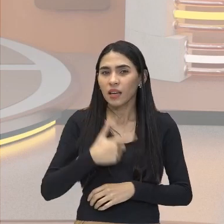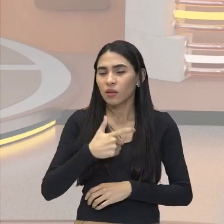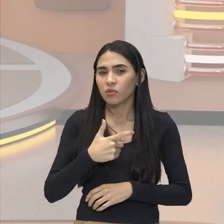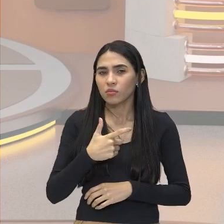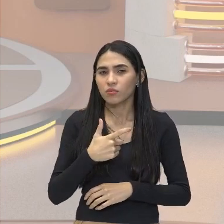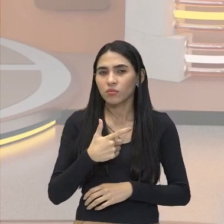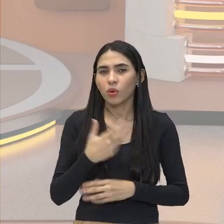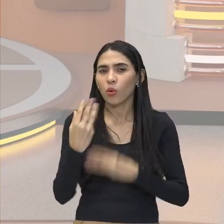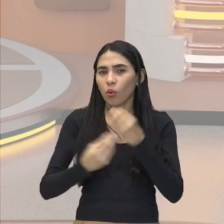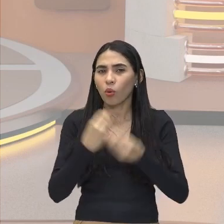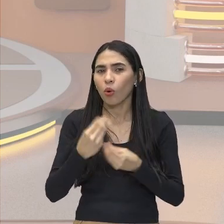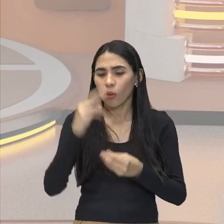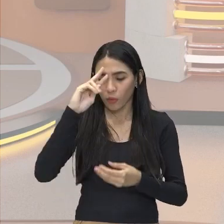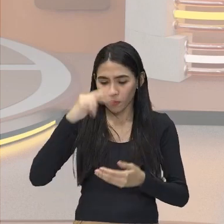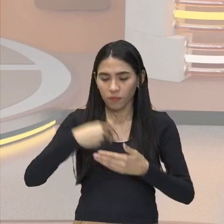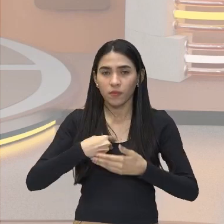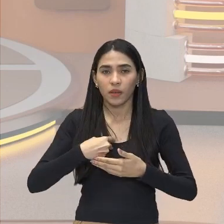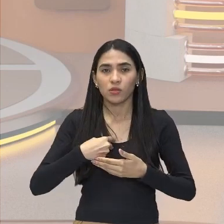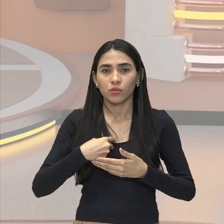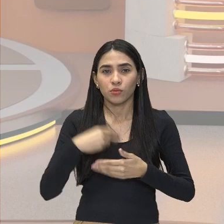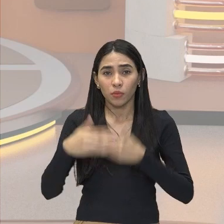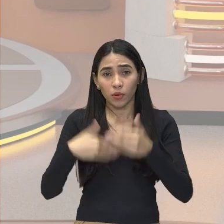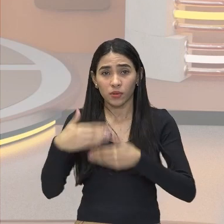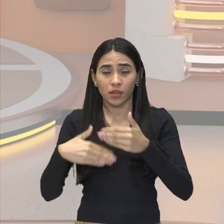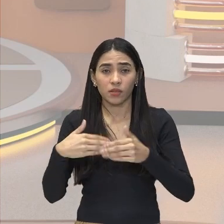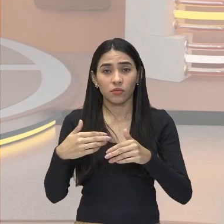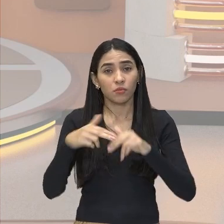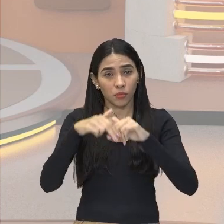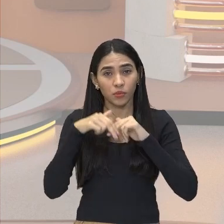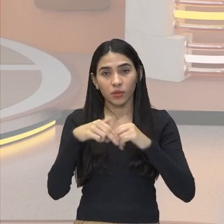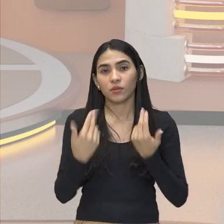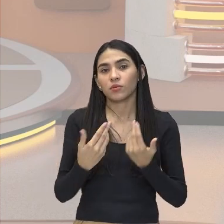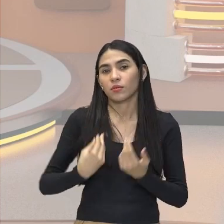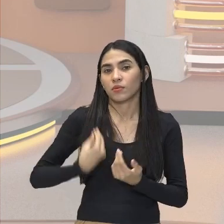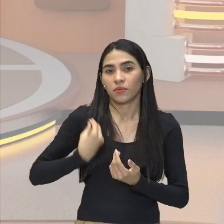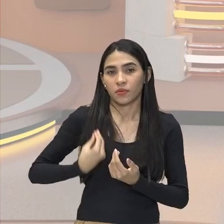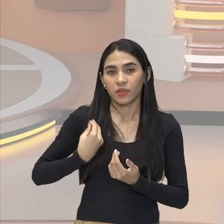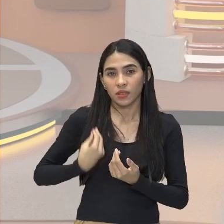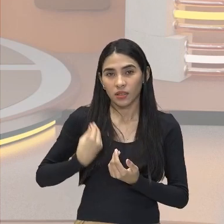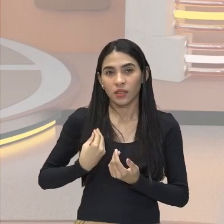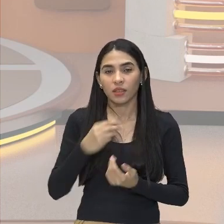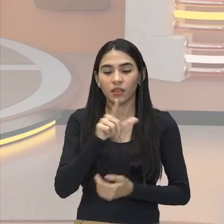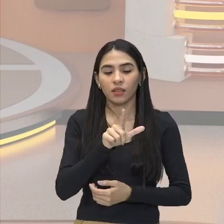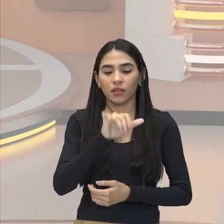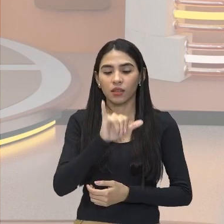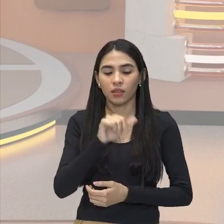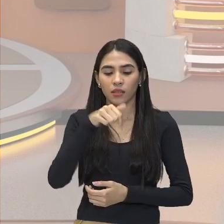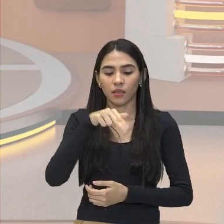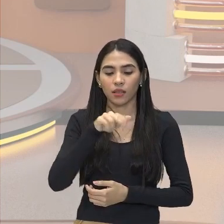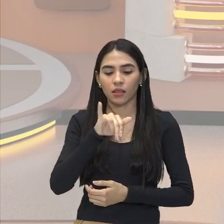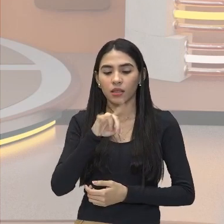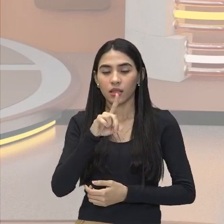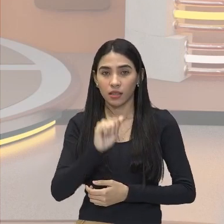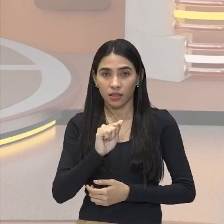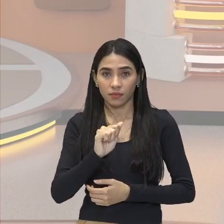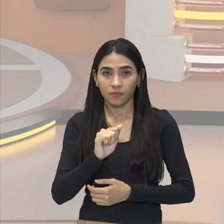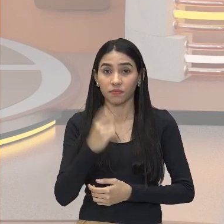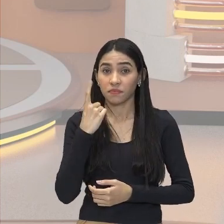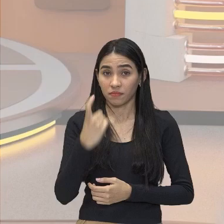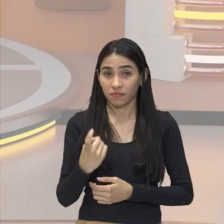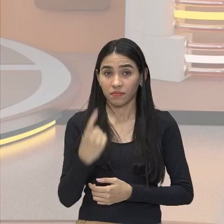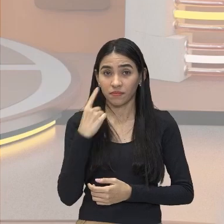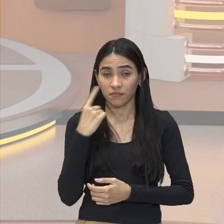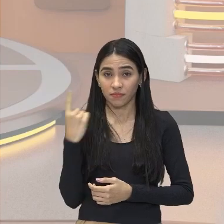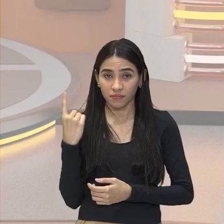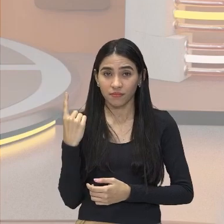processo todo aí? Tá bom? Por isso que nós falamos dessa vida líquida. Olha só que interessante, tá?